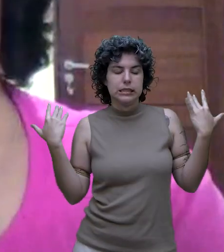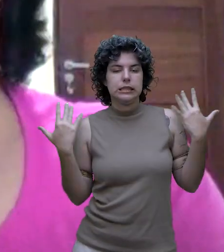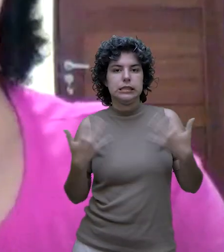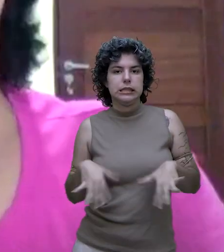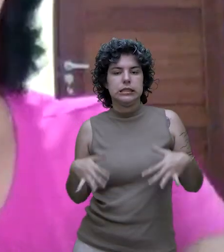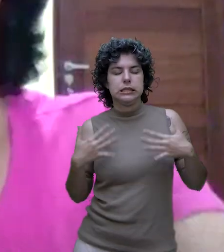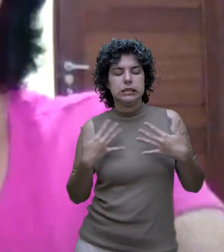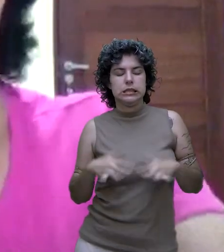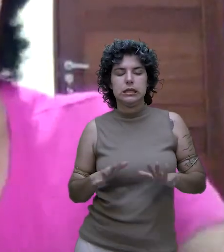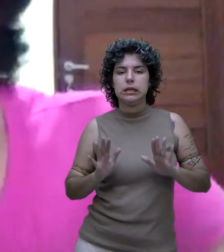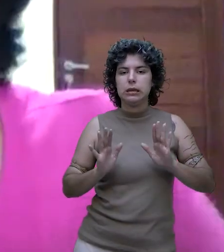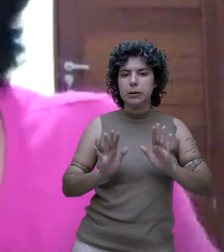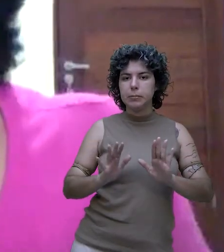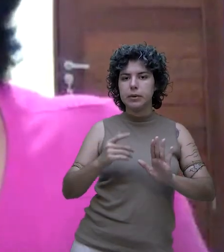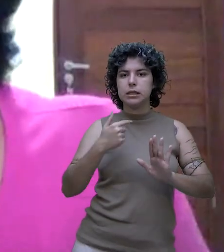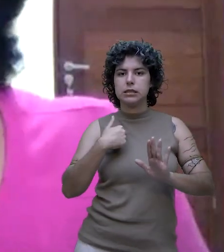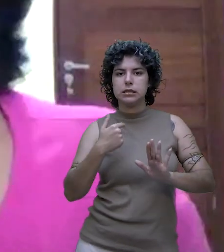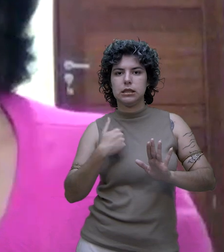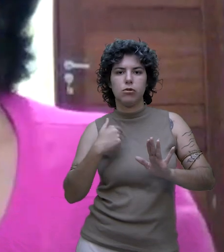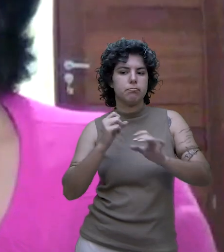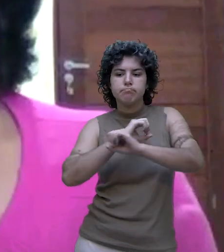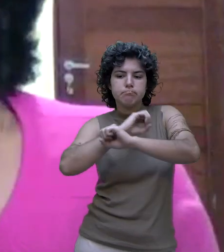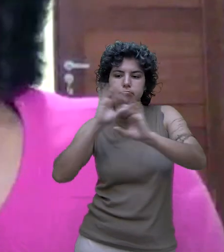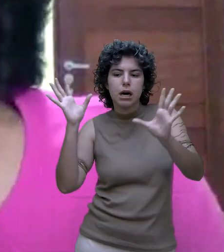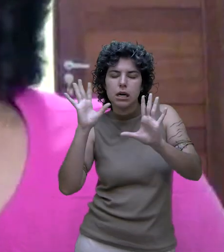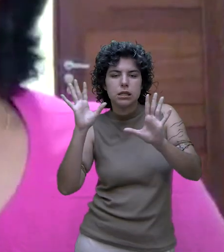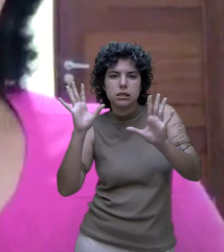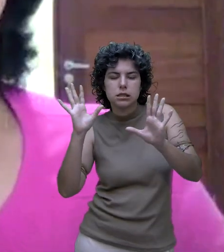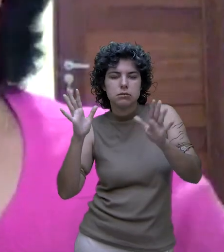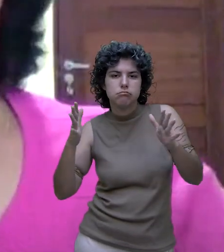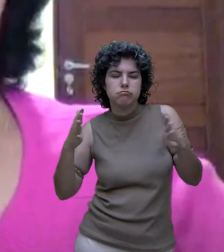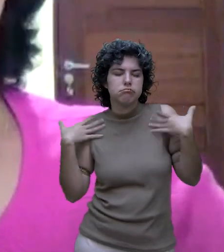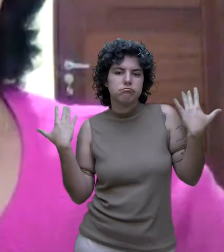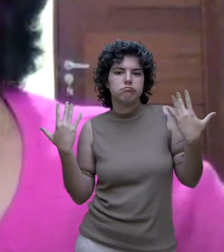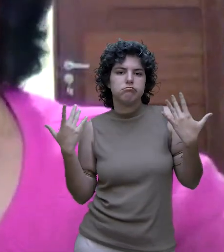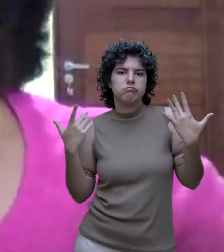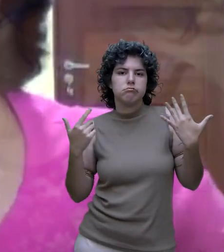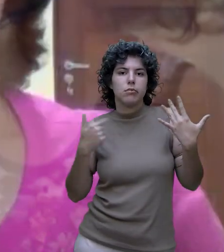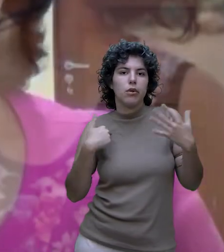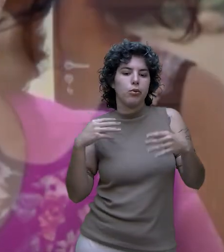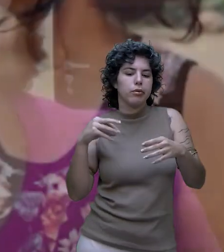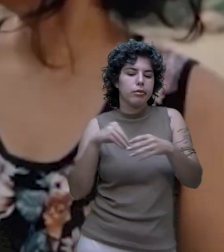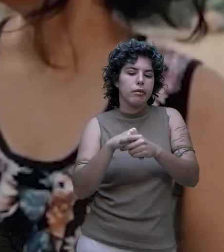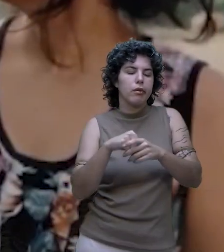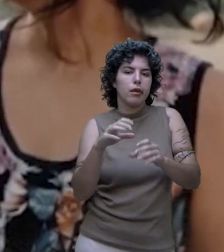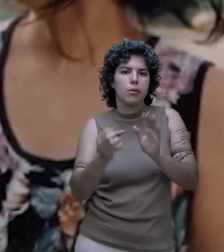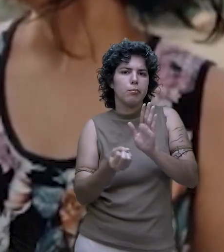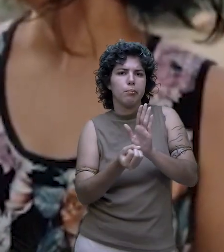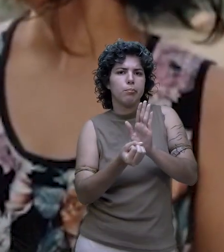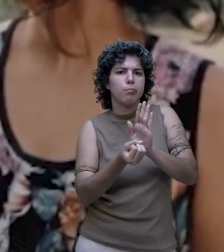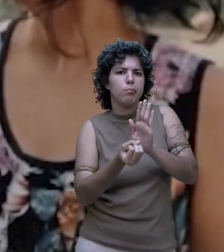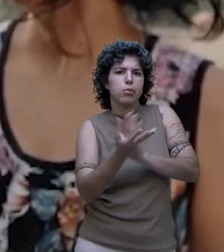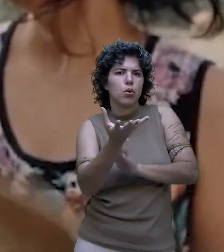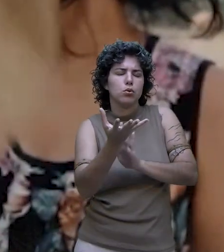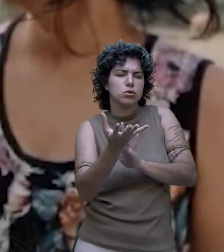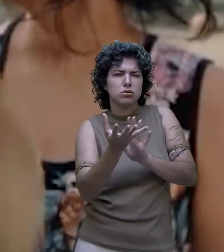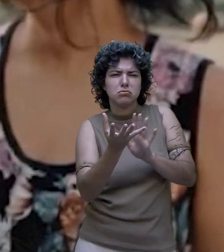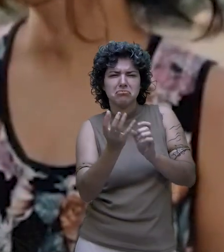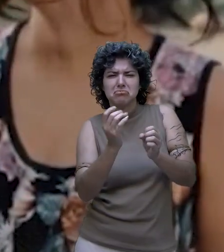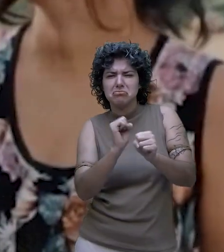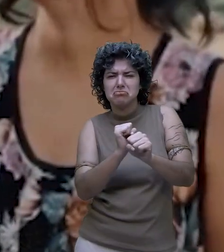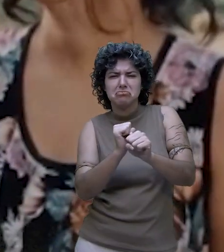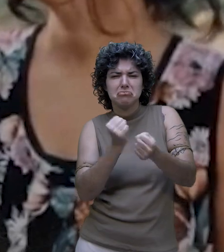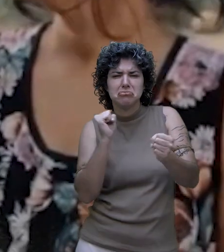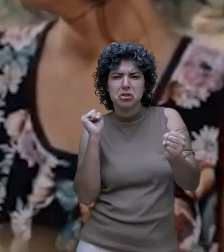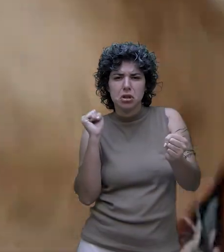assim, eu caí de paraquedas na Rede Globo dentro de uma produção gigantesca que já estava acontecendo, já acho que tinha